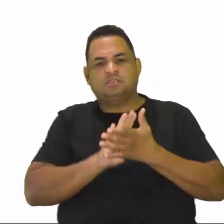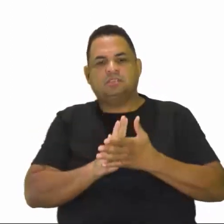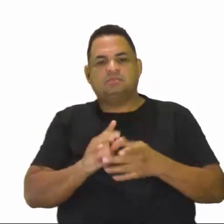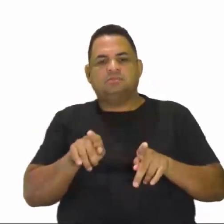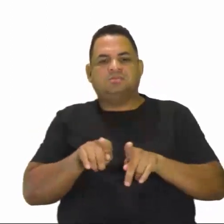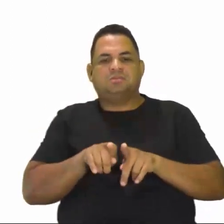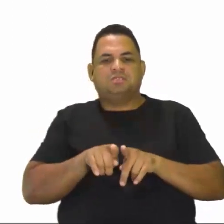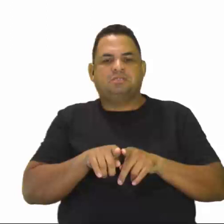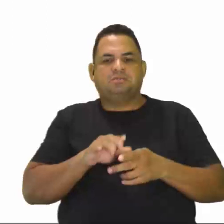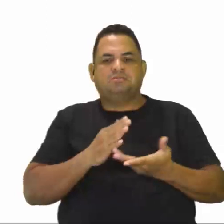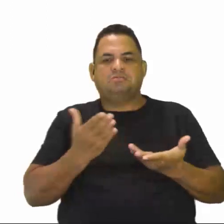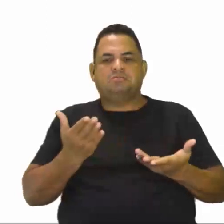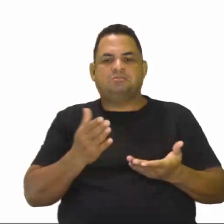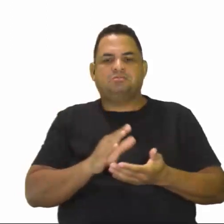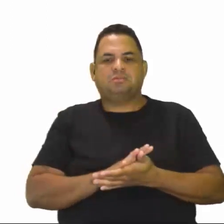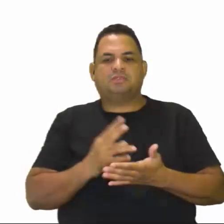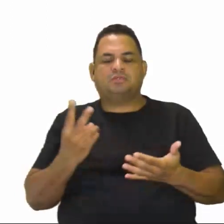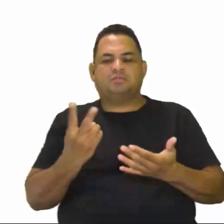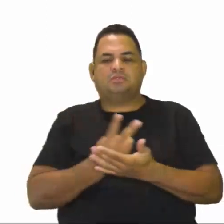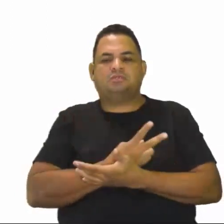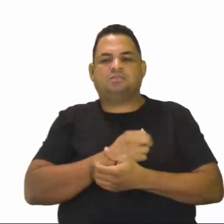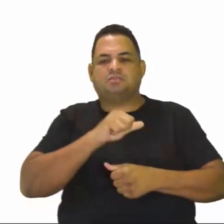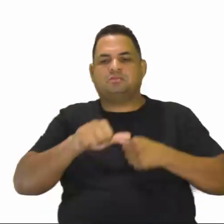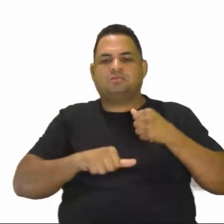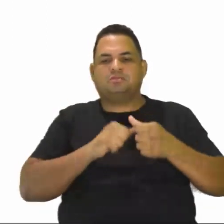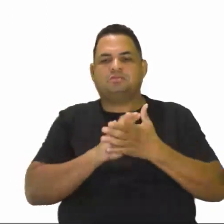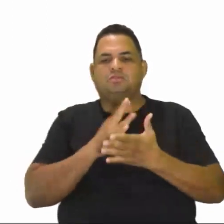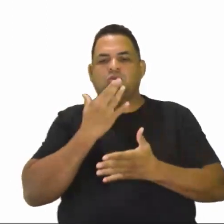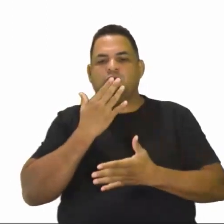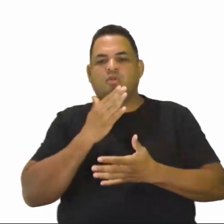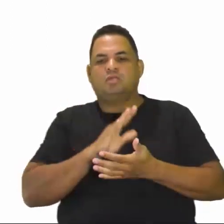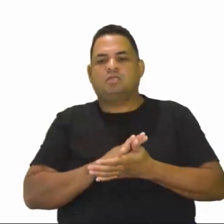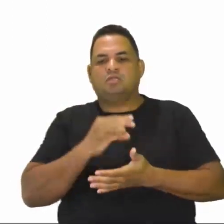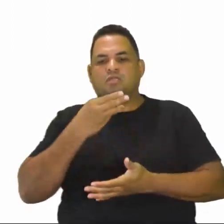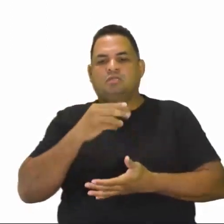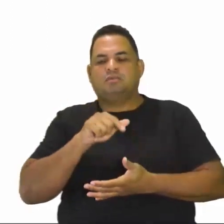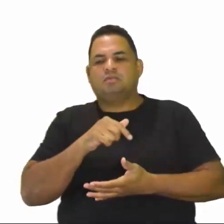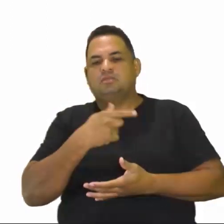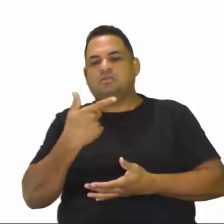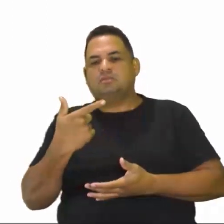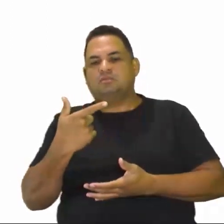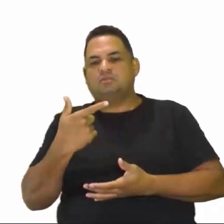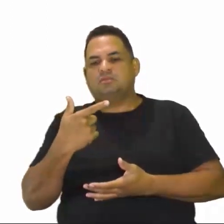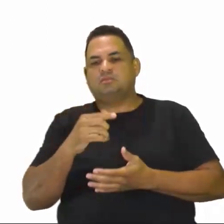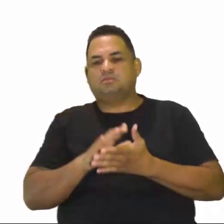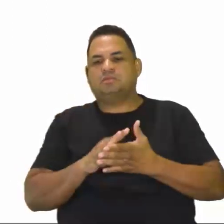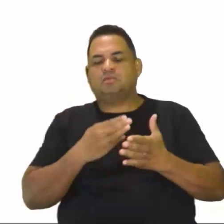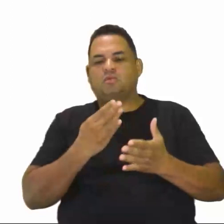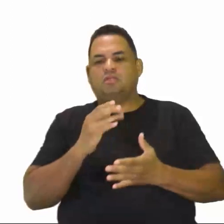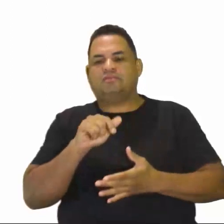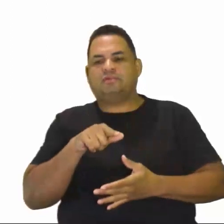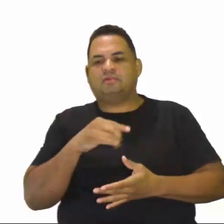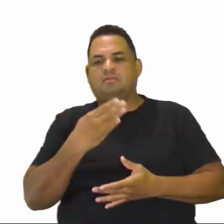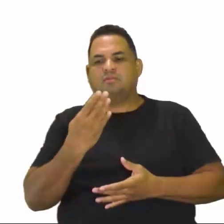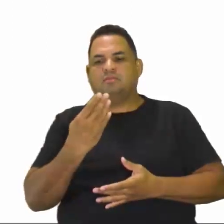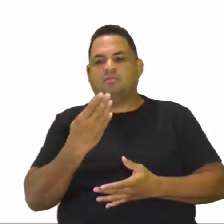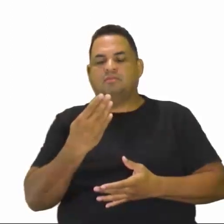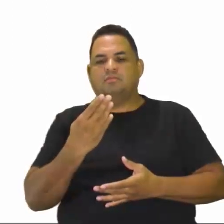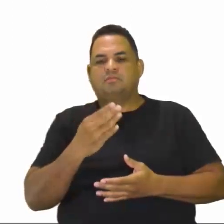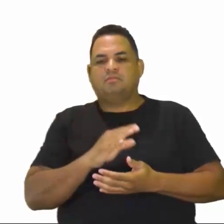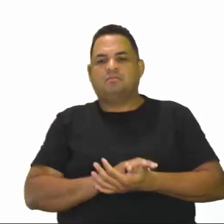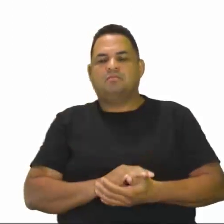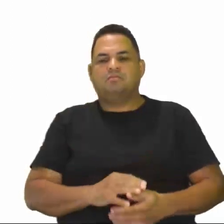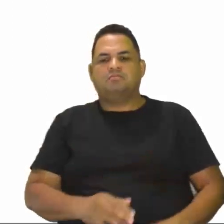metila. Olha as faixas de pH que ocorre a mudança de cor. 3,2 e 4,4. O nosso pH lá é